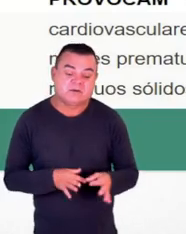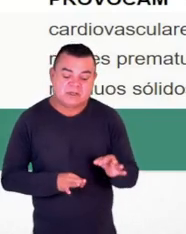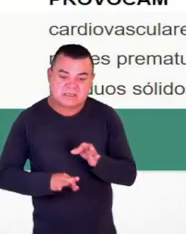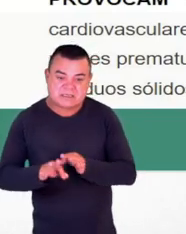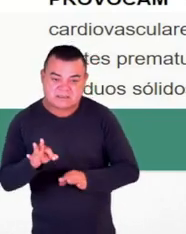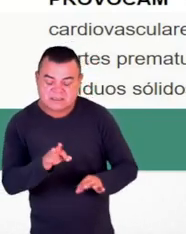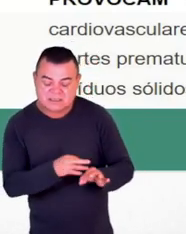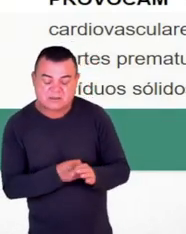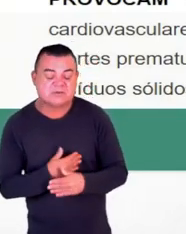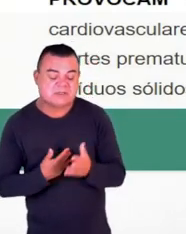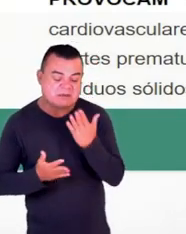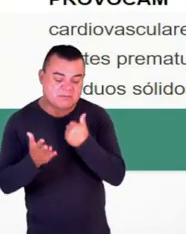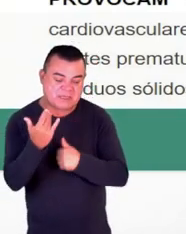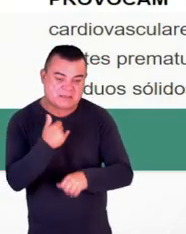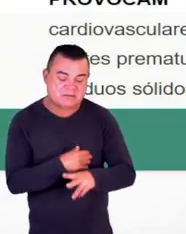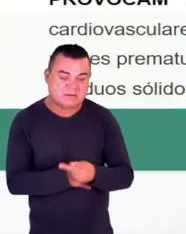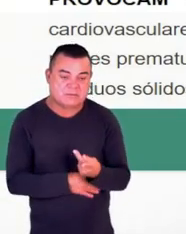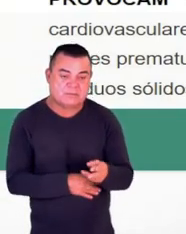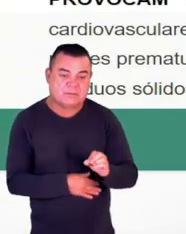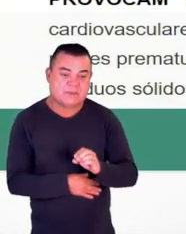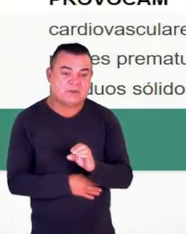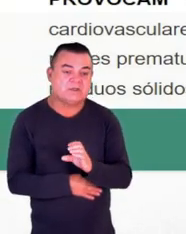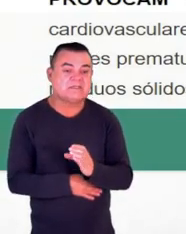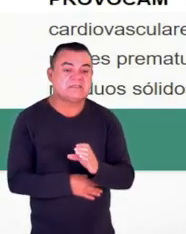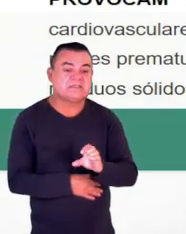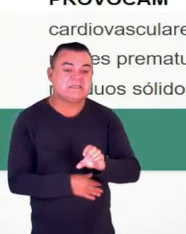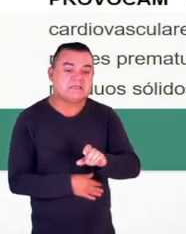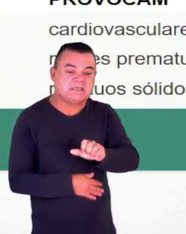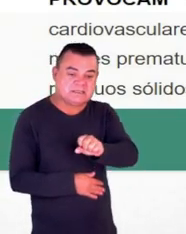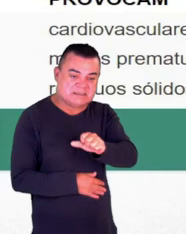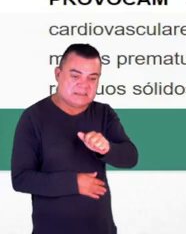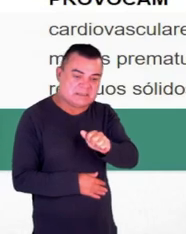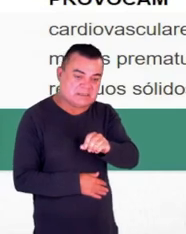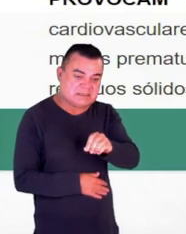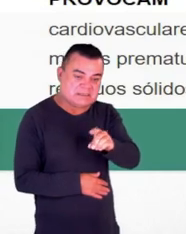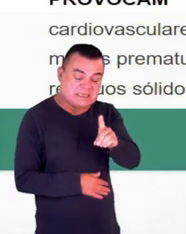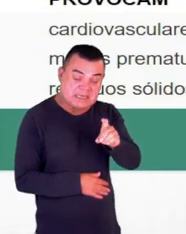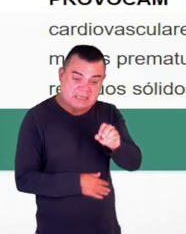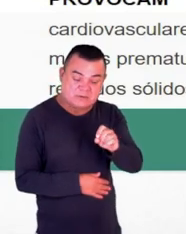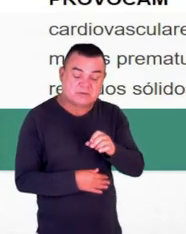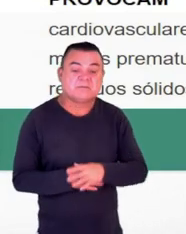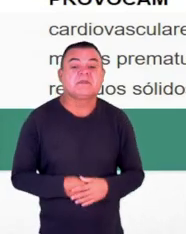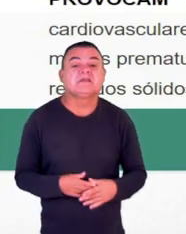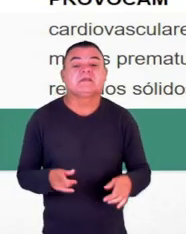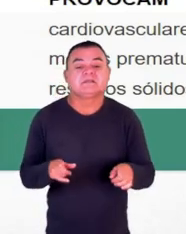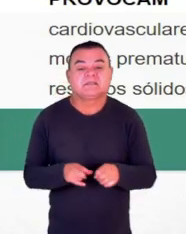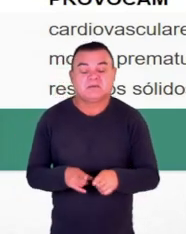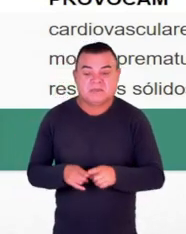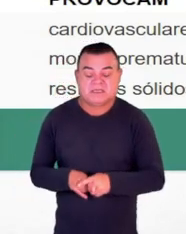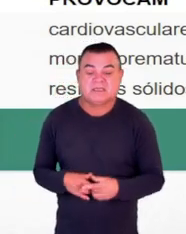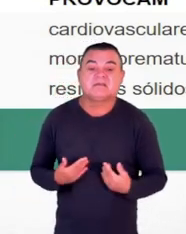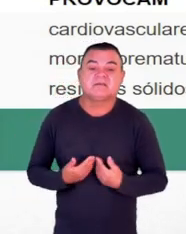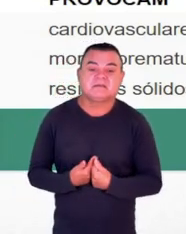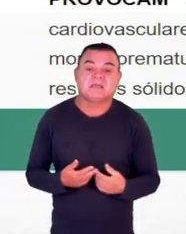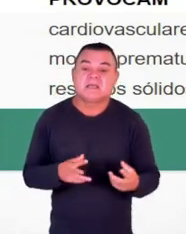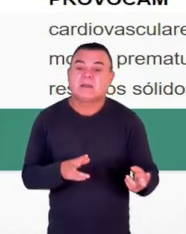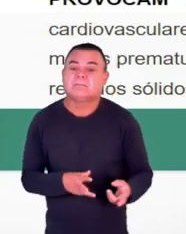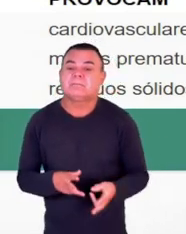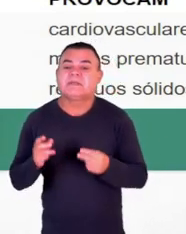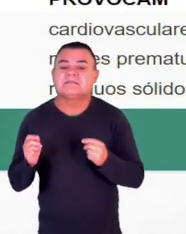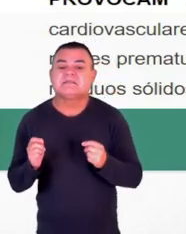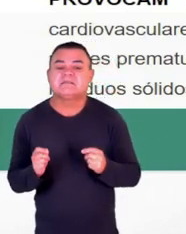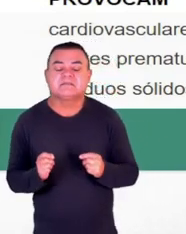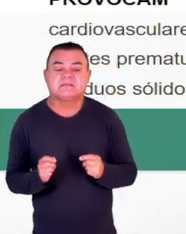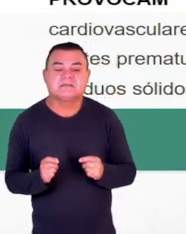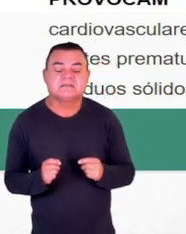agenda que vem sendo trabalhado pelas organizações da sociedade civil eh pela rotulagem né Para que as pessoas possam saber o que que elas